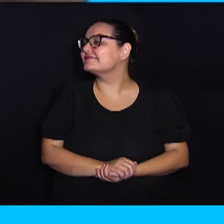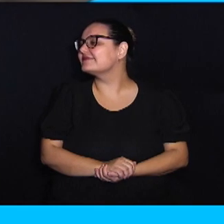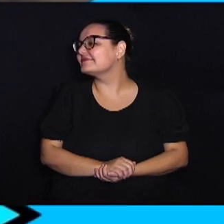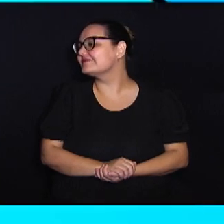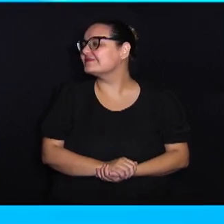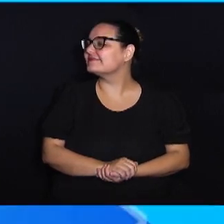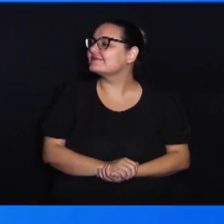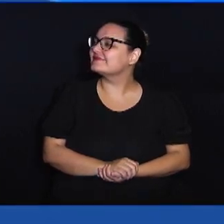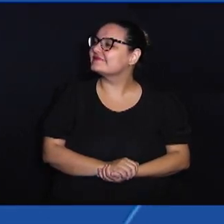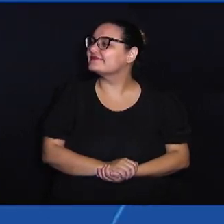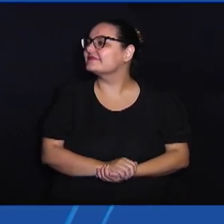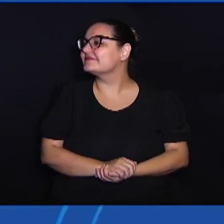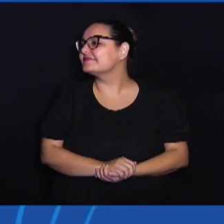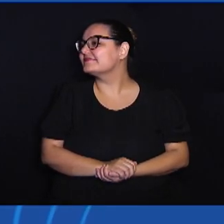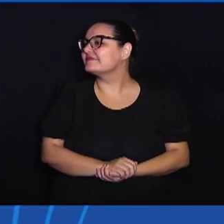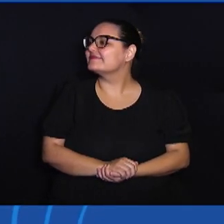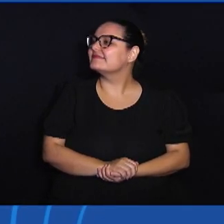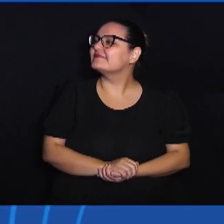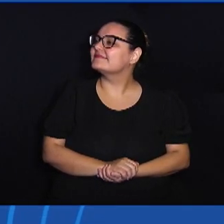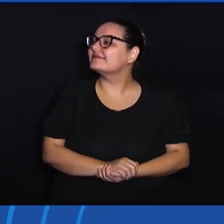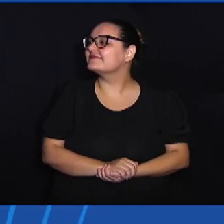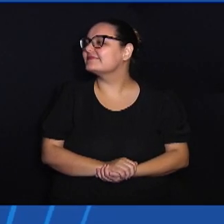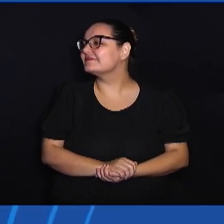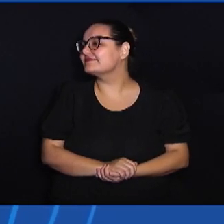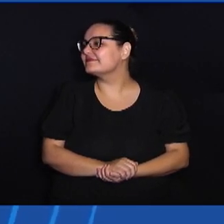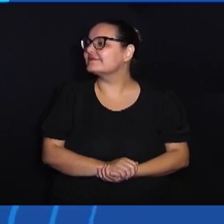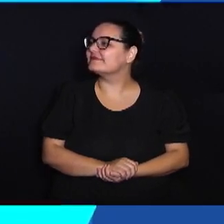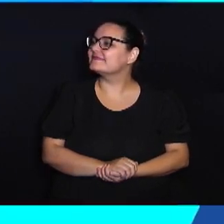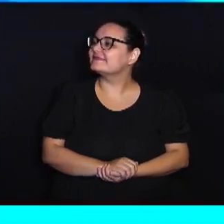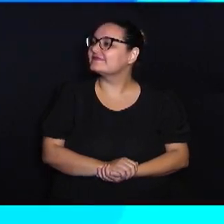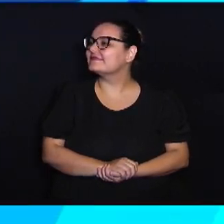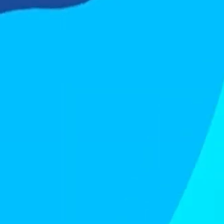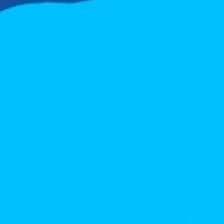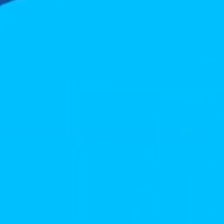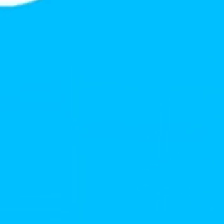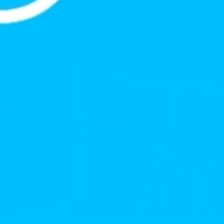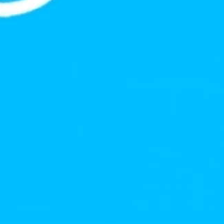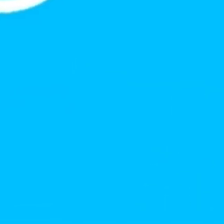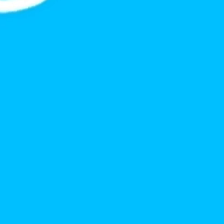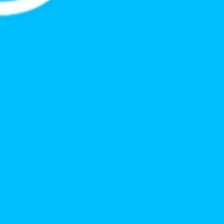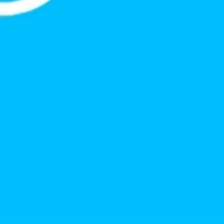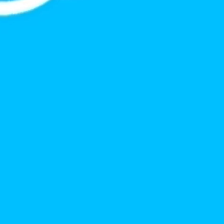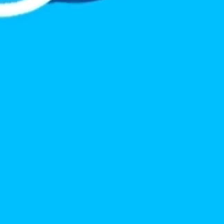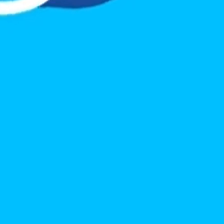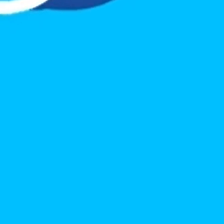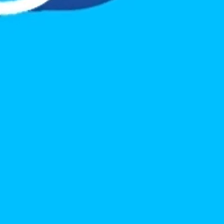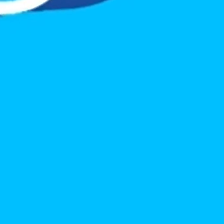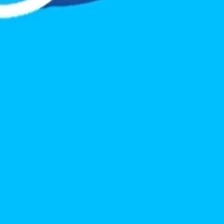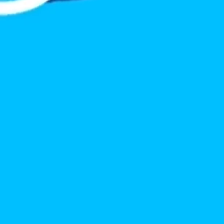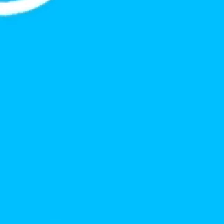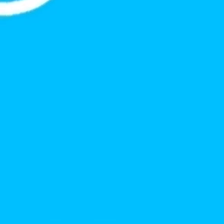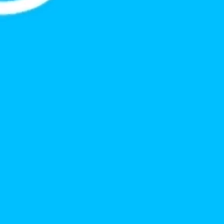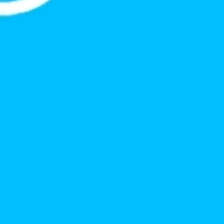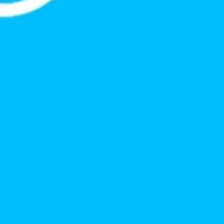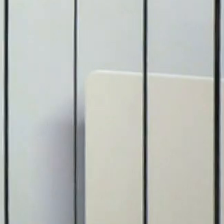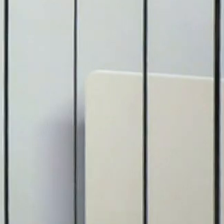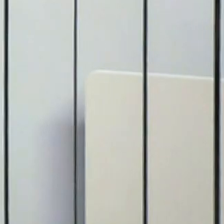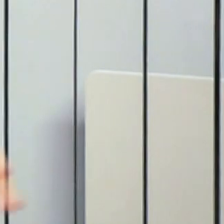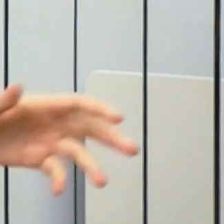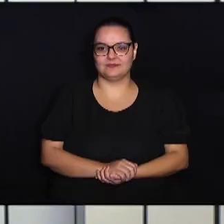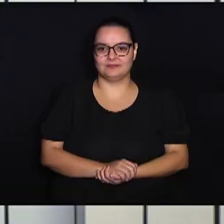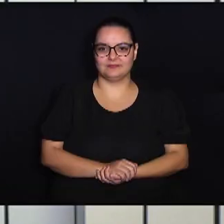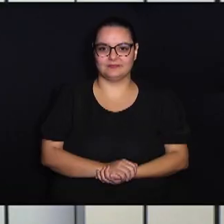Hoje nós vivemos um contexto em que a pesquisa ficou bem mais fácil, que você nem precisa sair de casa muitas vezes para fazer essa pesquisa. No